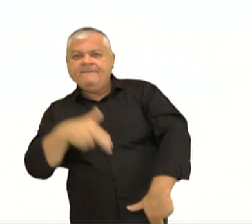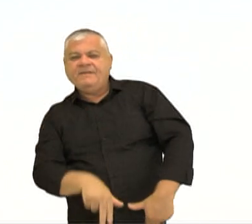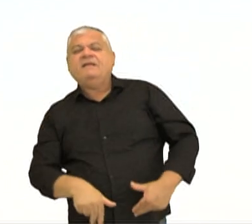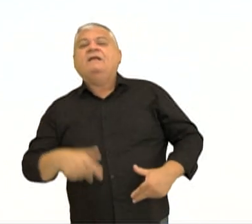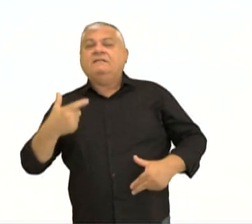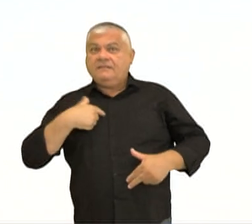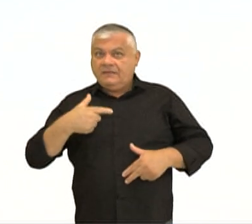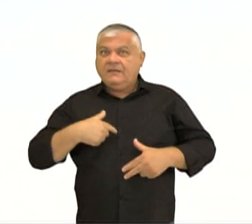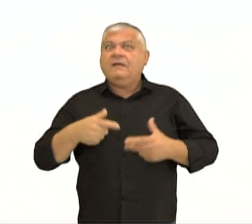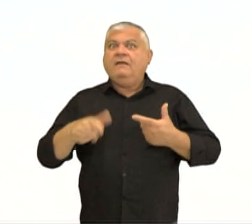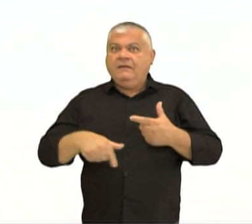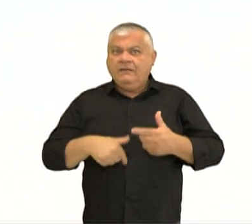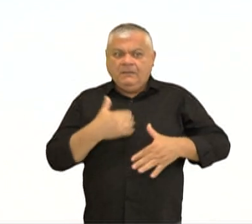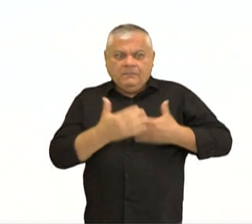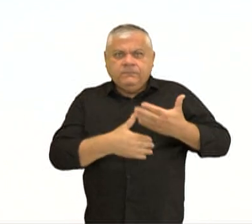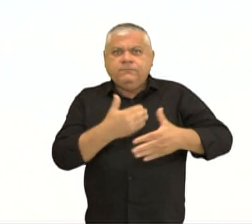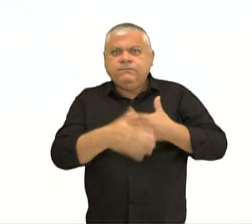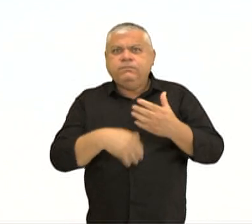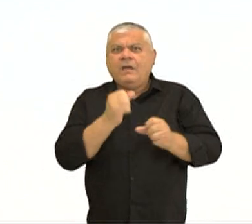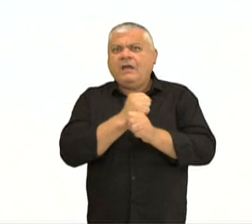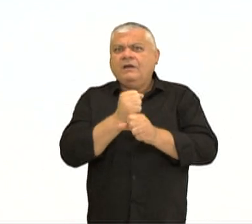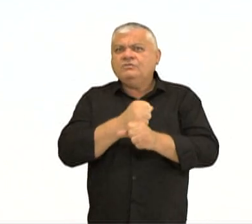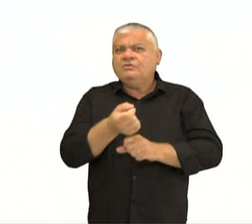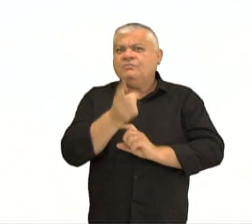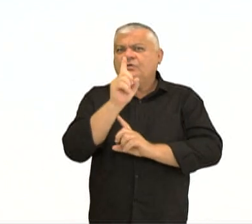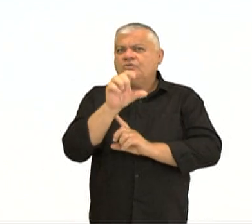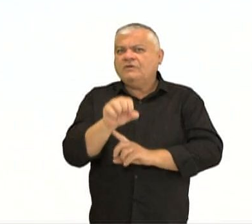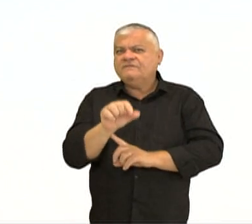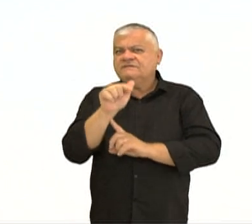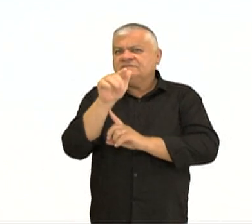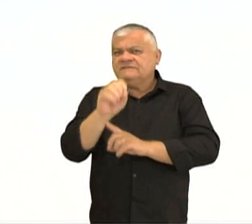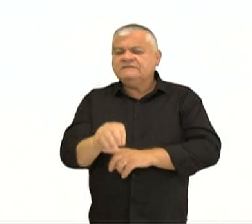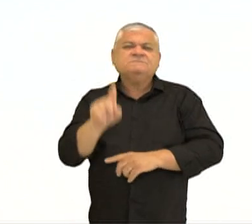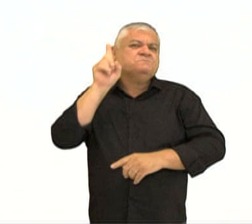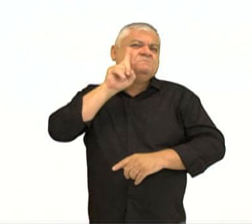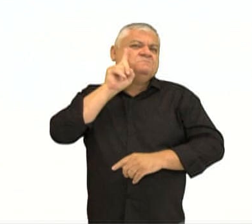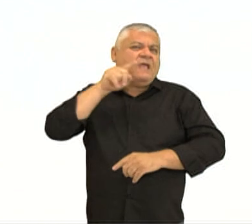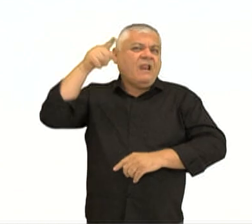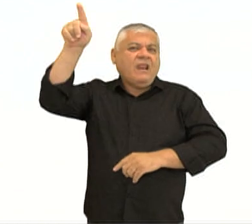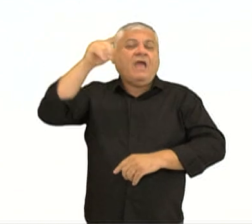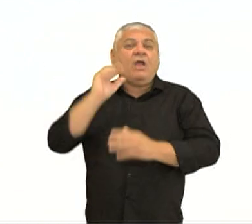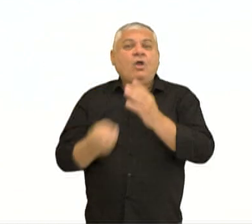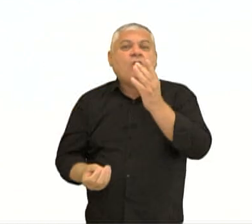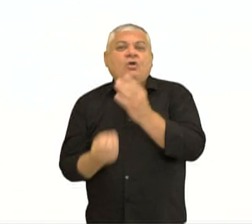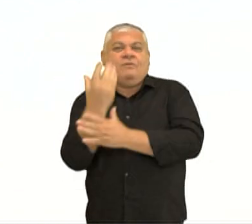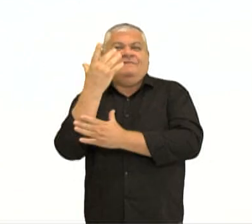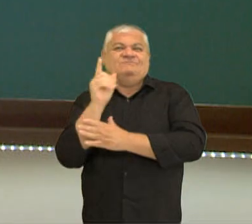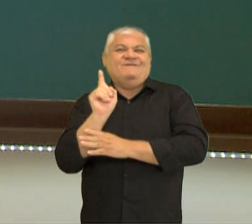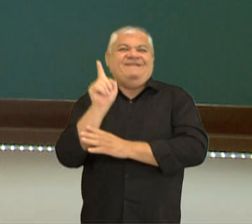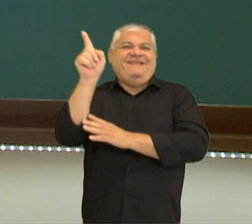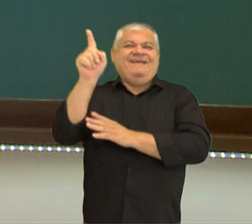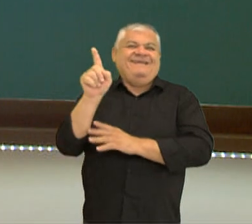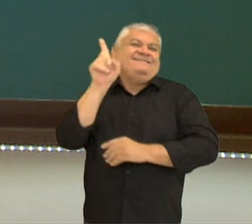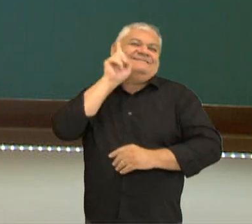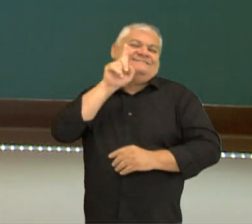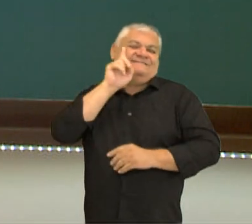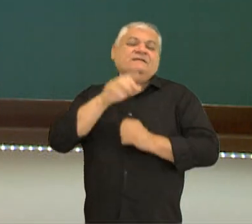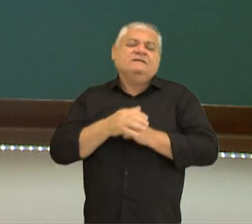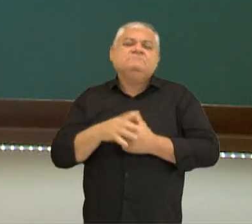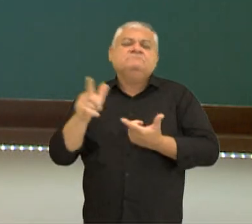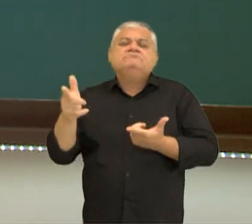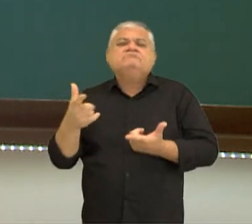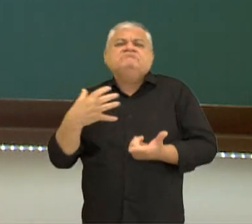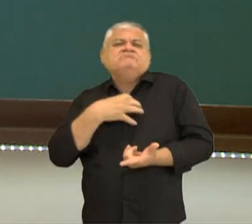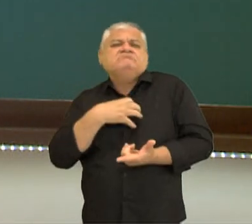nos anos 1970, nos Estados Unidos. Então, o movimento hip hop, então surgiu lá nos Estados Unidos como uma